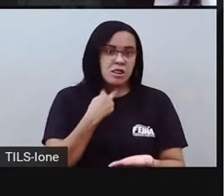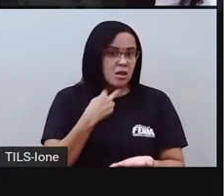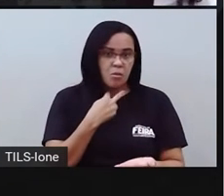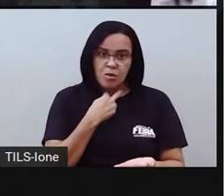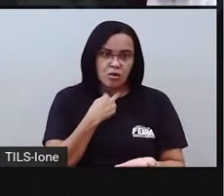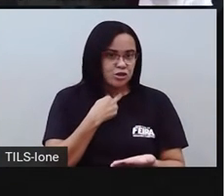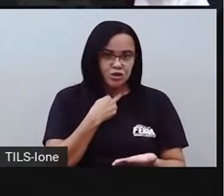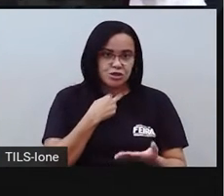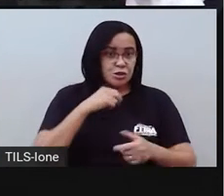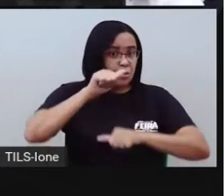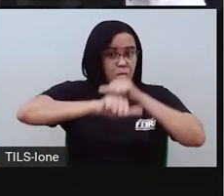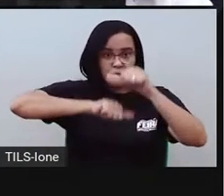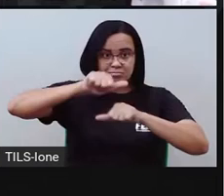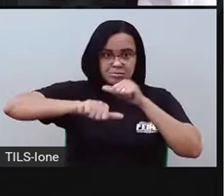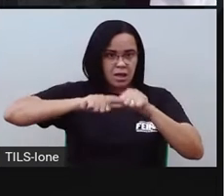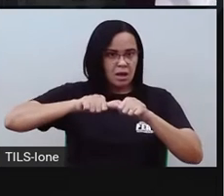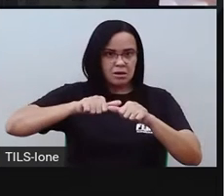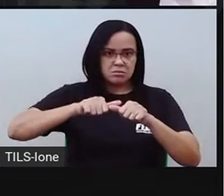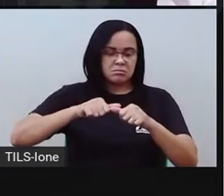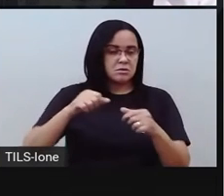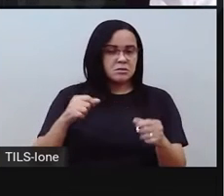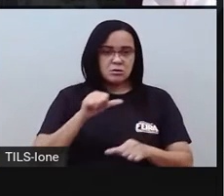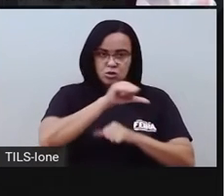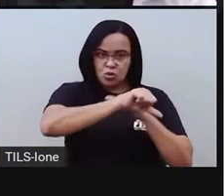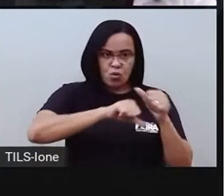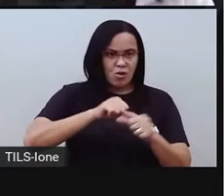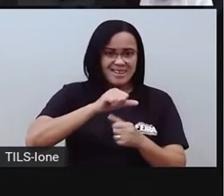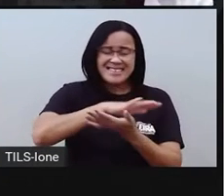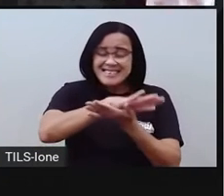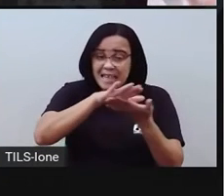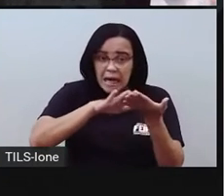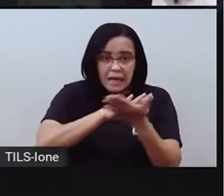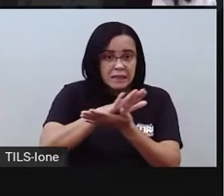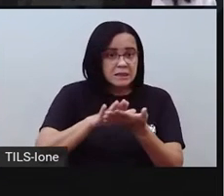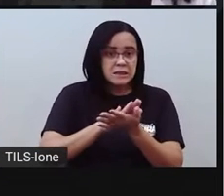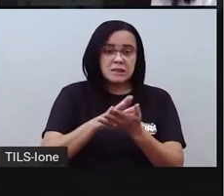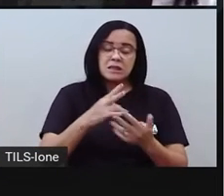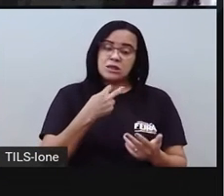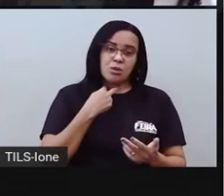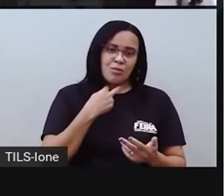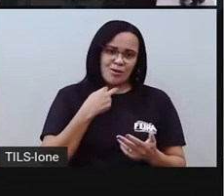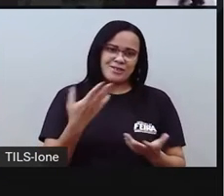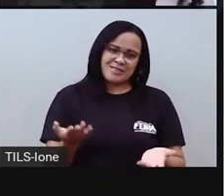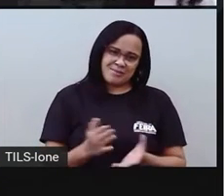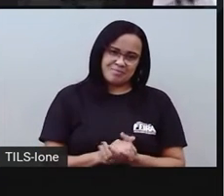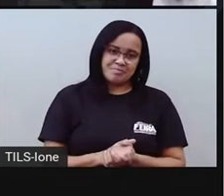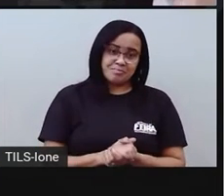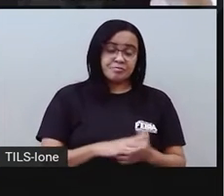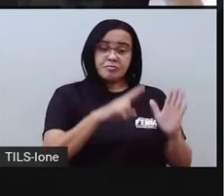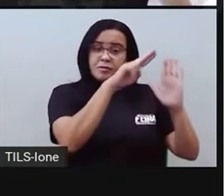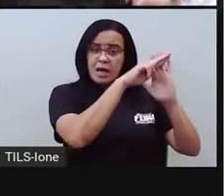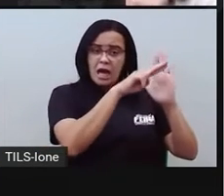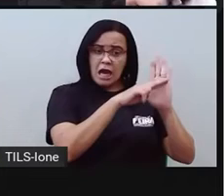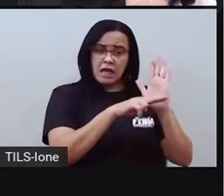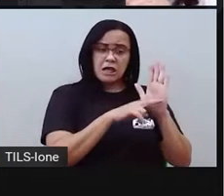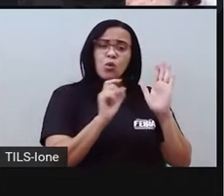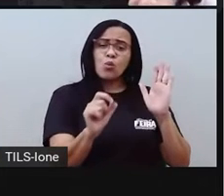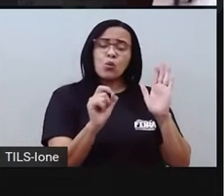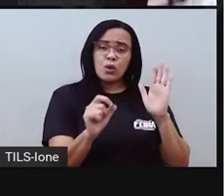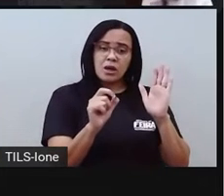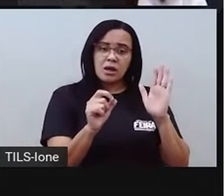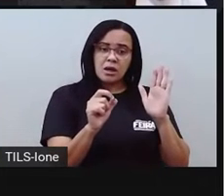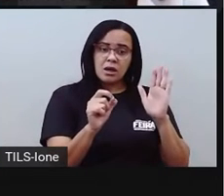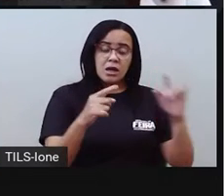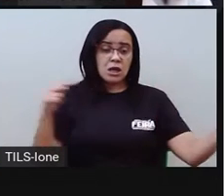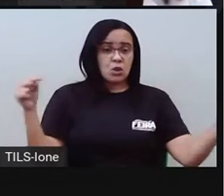já conversou, é tudo isso que nos ajuda, né, a conviver bem, em harmonia. Na sua casa,